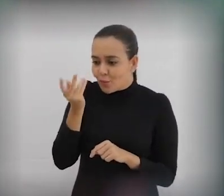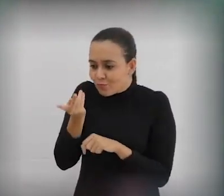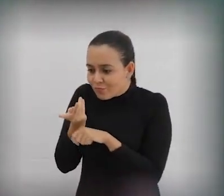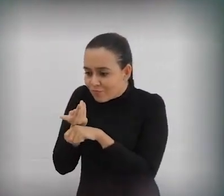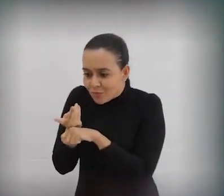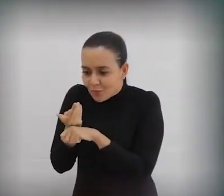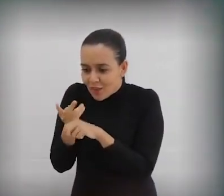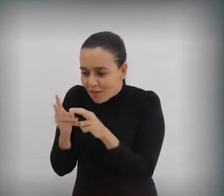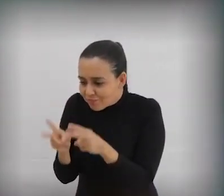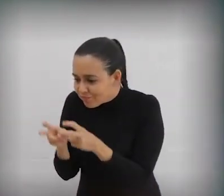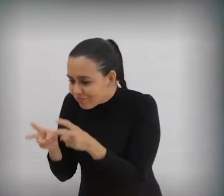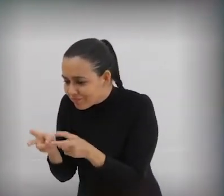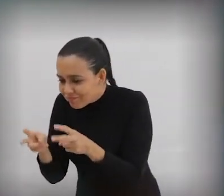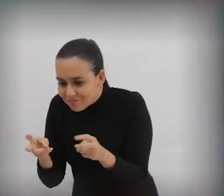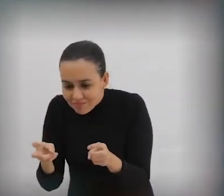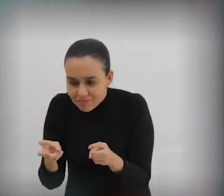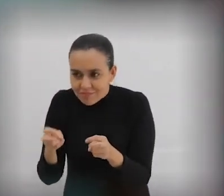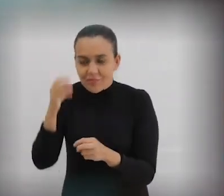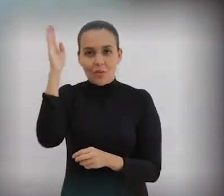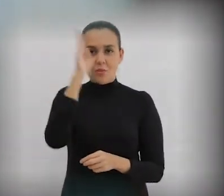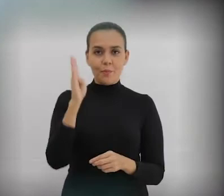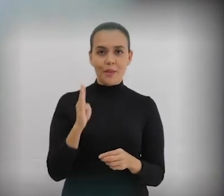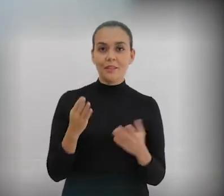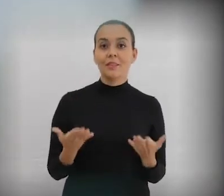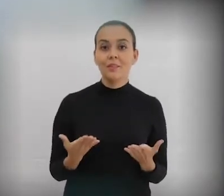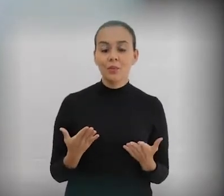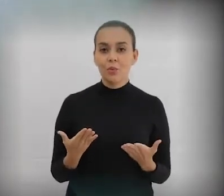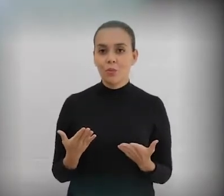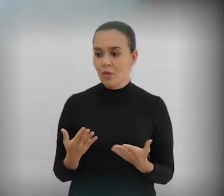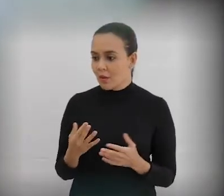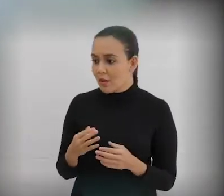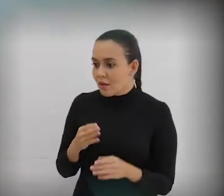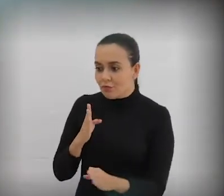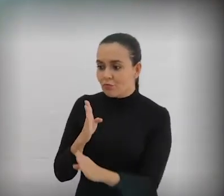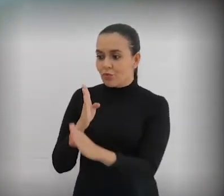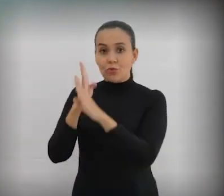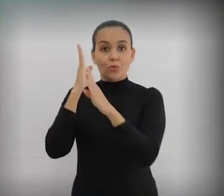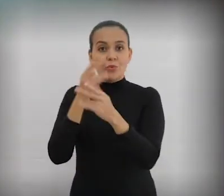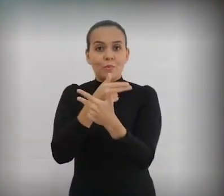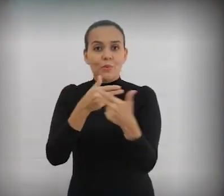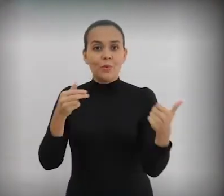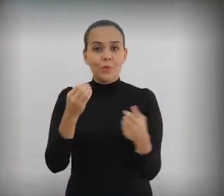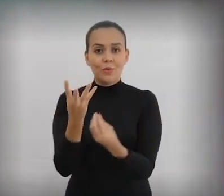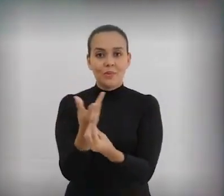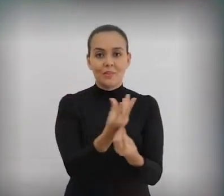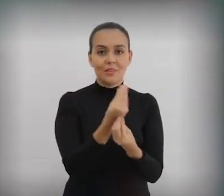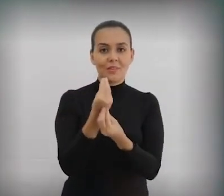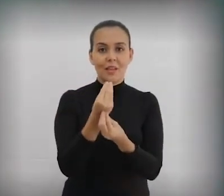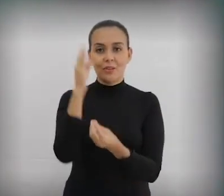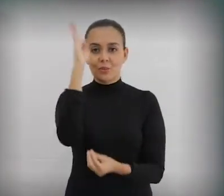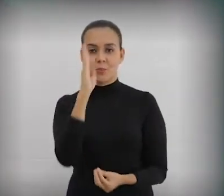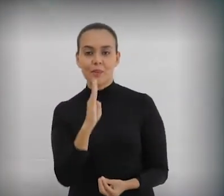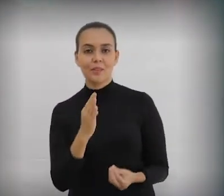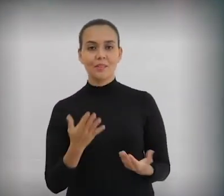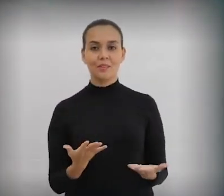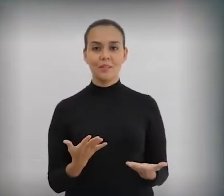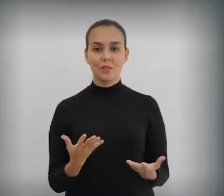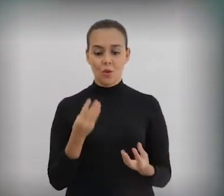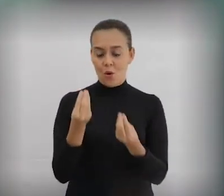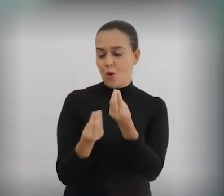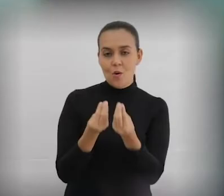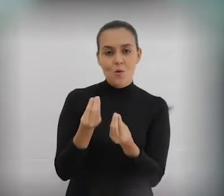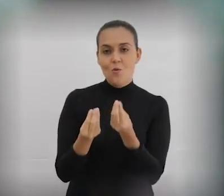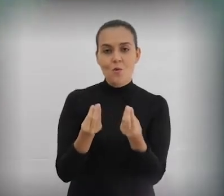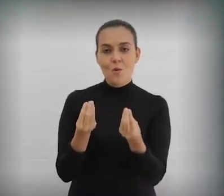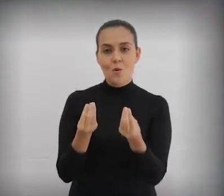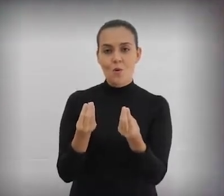mesma não tinha nenhuma relação com aquilo. Ou dizer que o Elliot Sica, vamos dizer agora que o Elliot Sica fez apropriação do povo, sabe, das escolas de